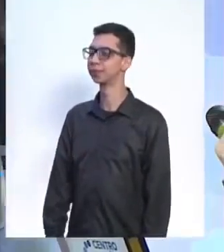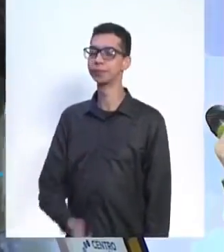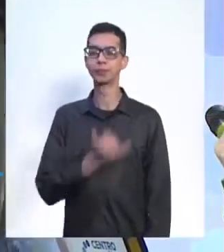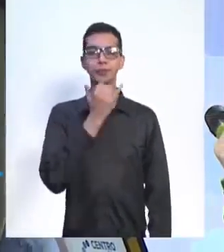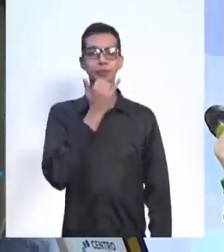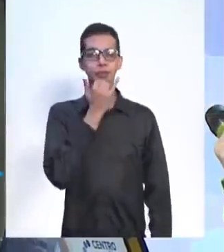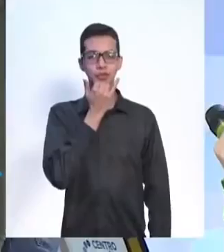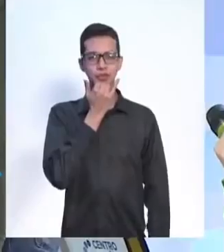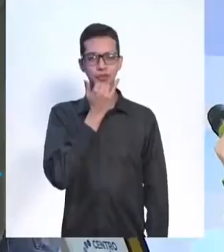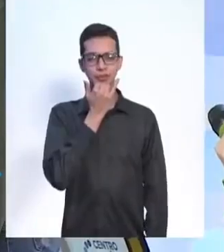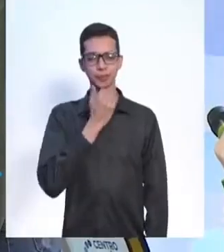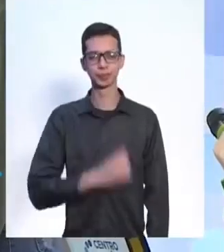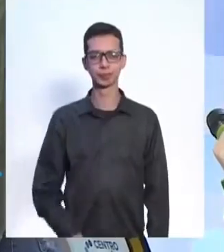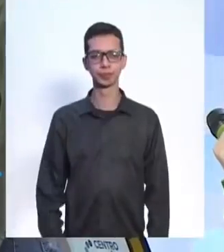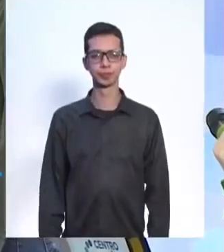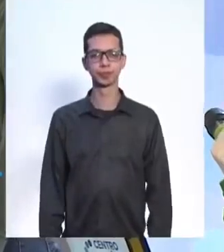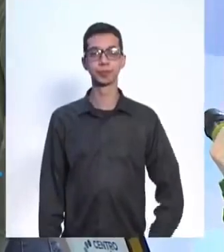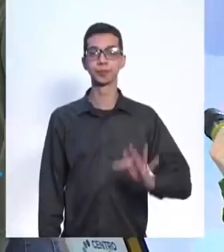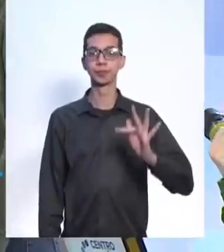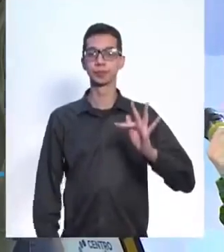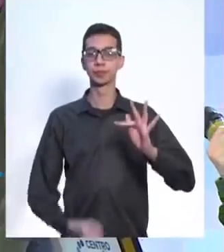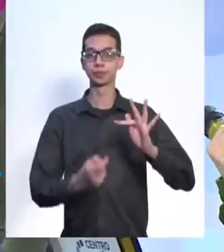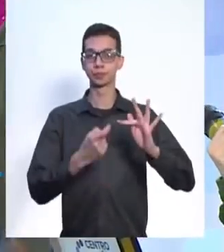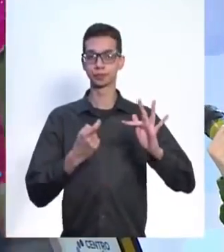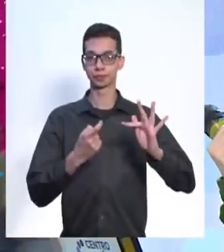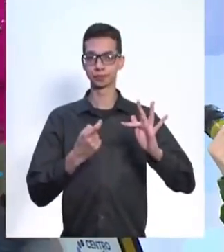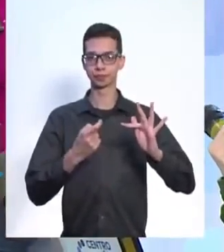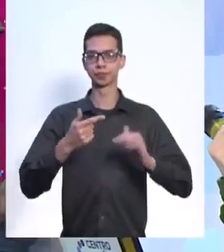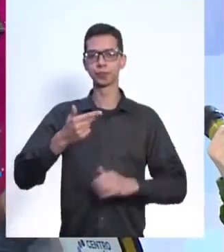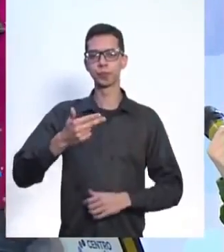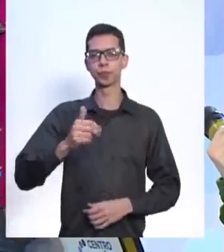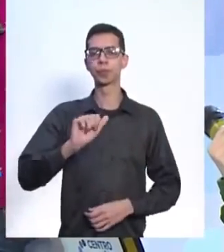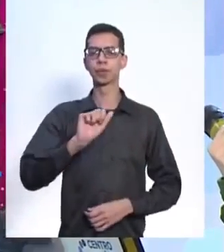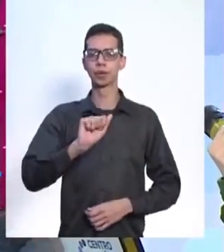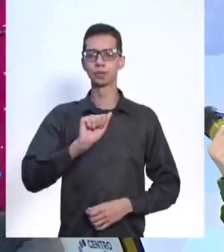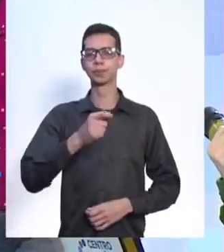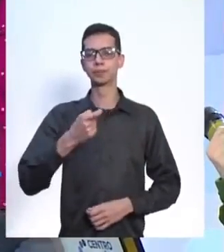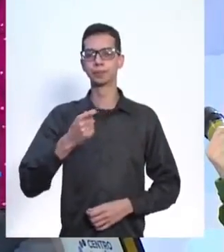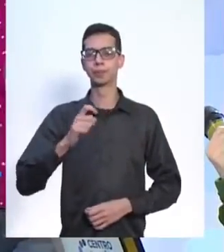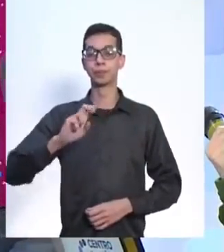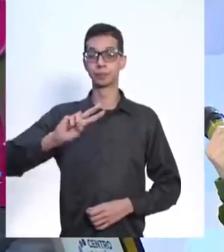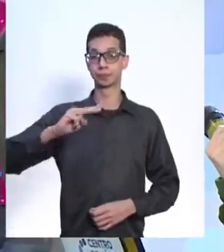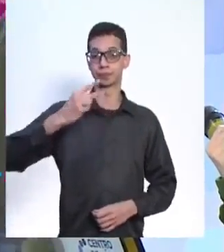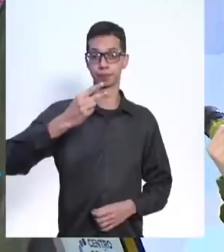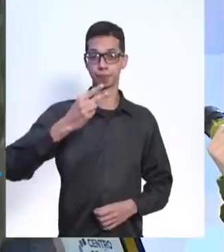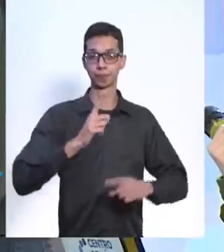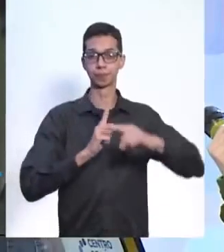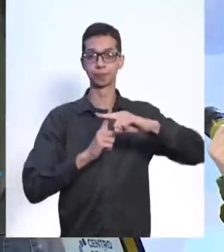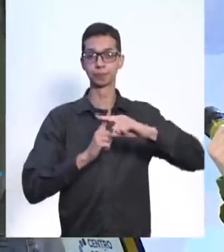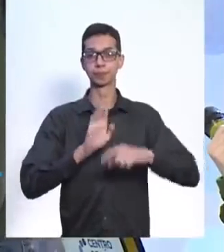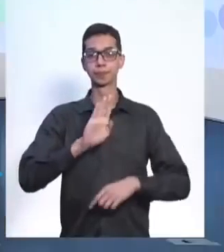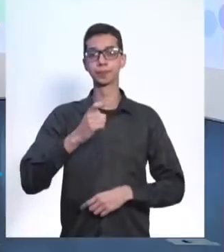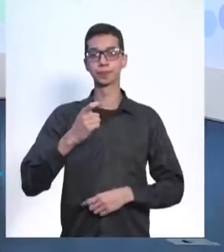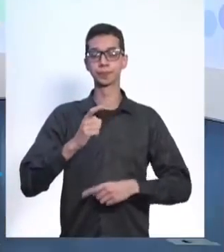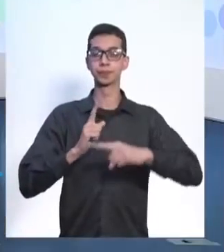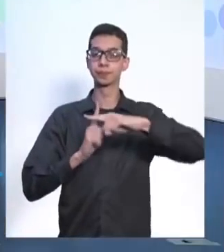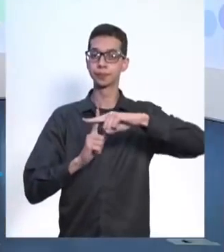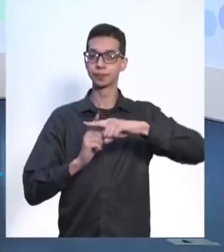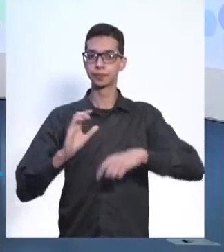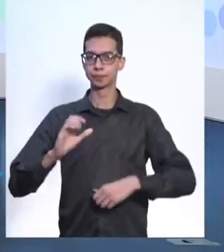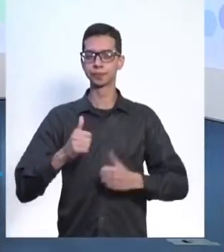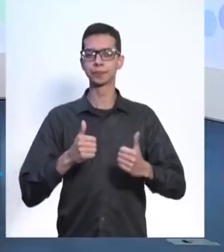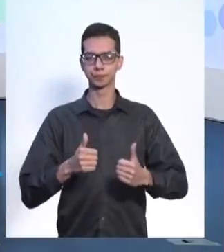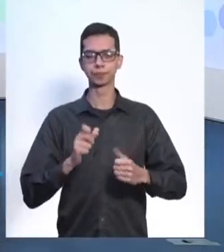Desculpa. F de x igual a ax ao quadrado mais bx mais c. Muito bem. O a é